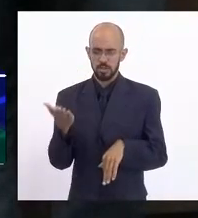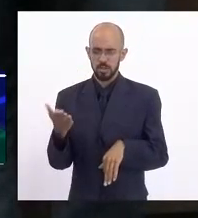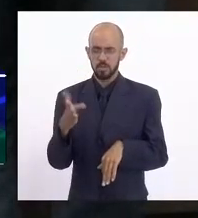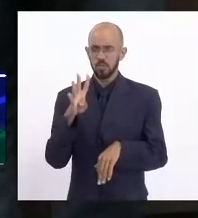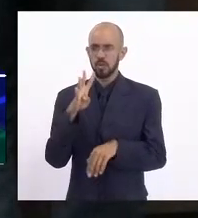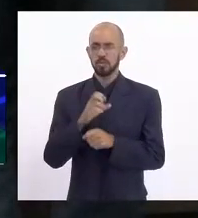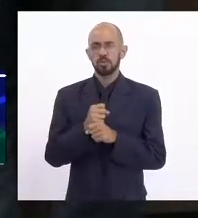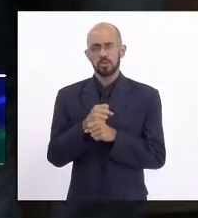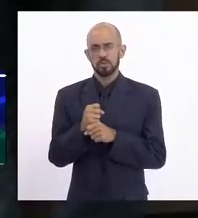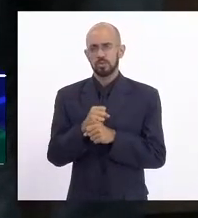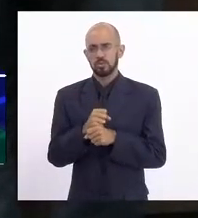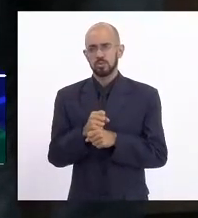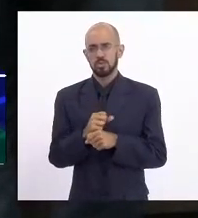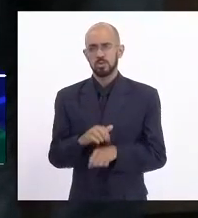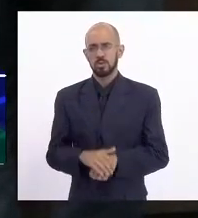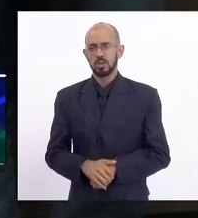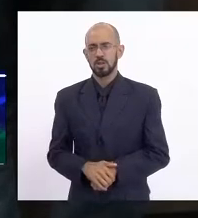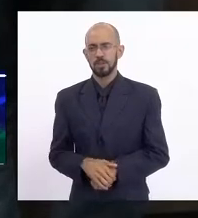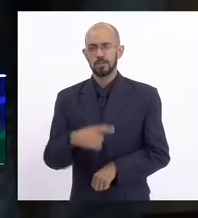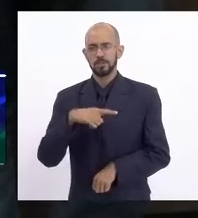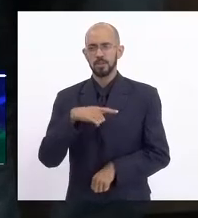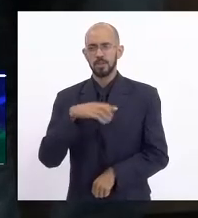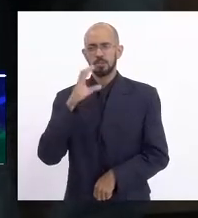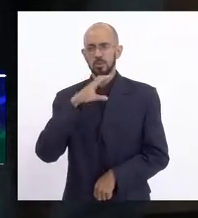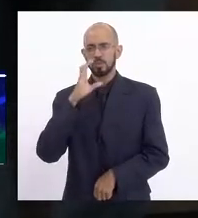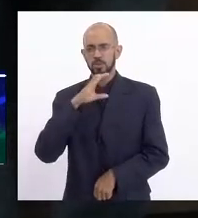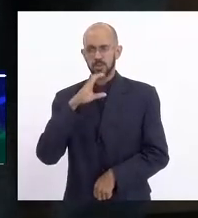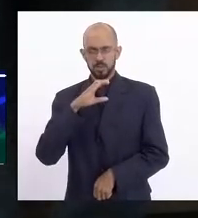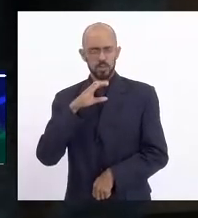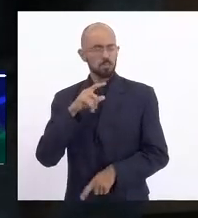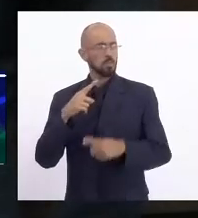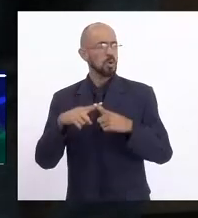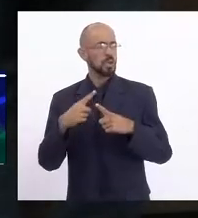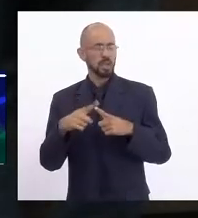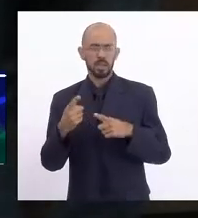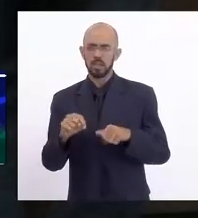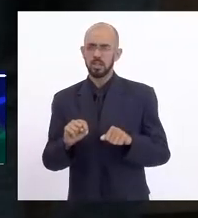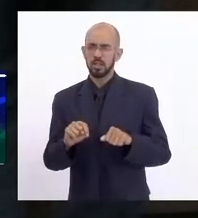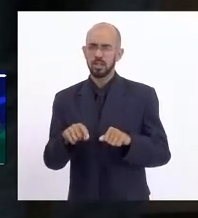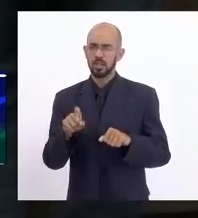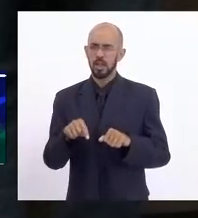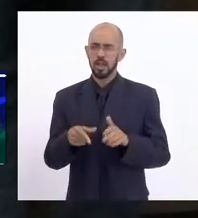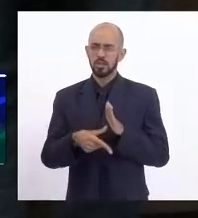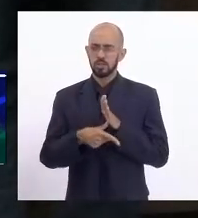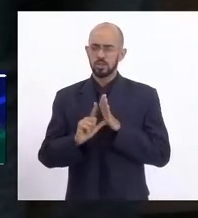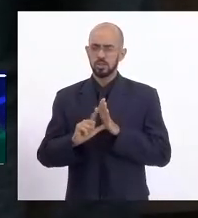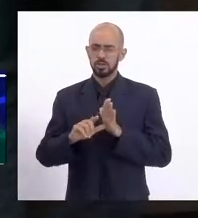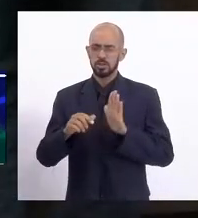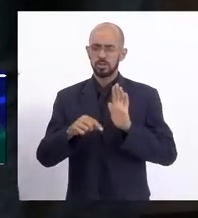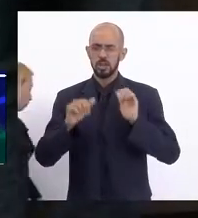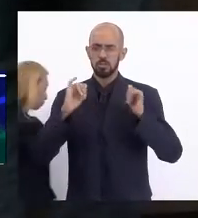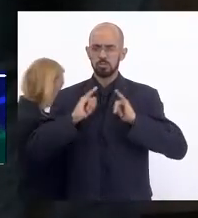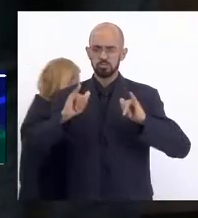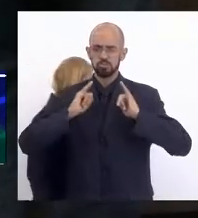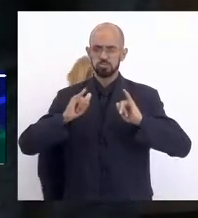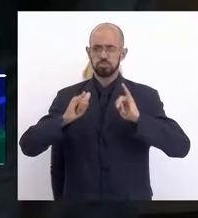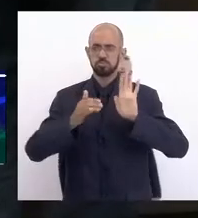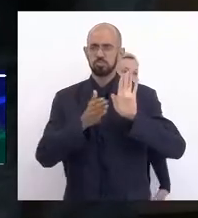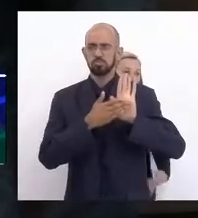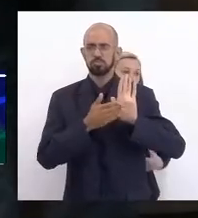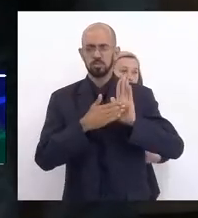4 anos. Tem uma urgência. Será que é uma urgência de pré-campanha, senhora presidente? Meu voto